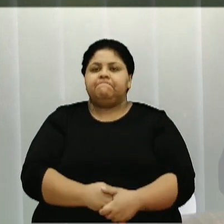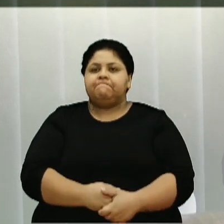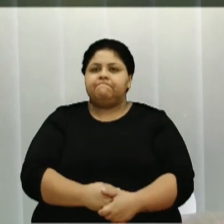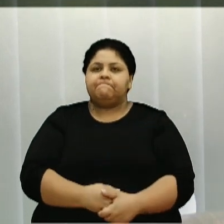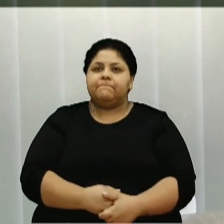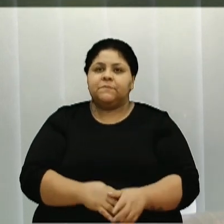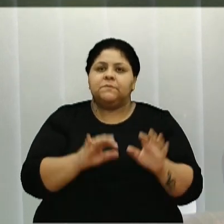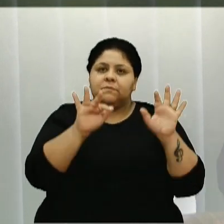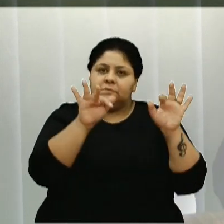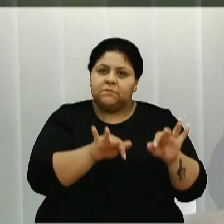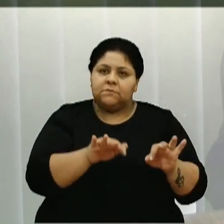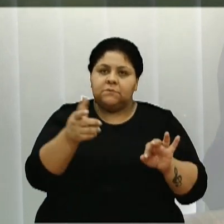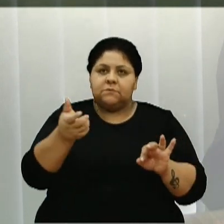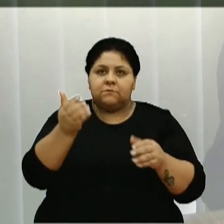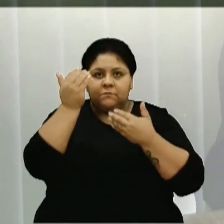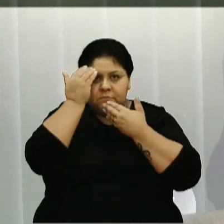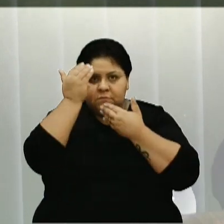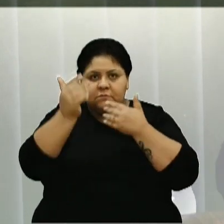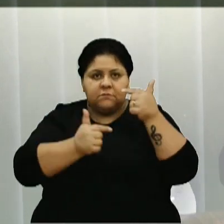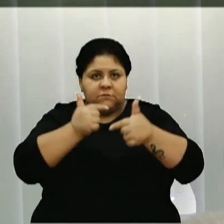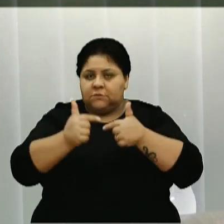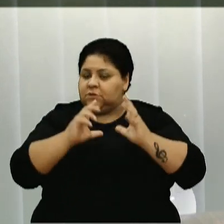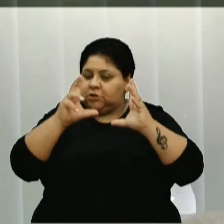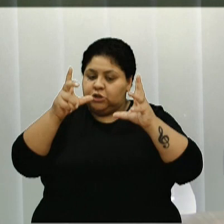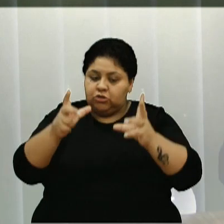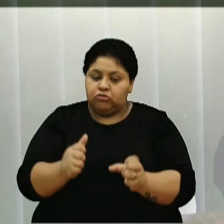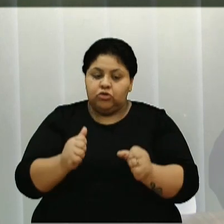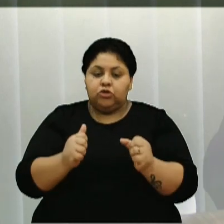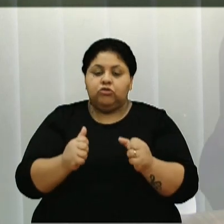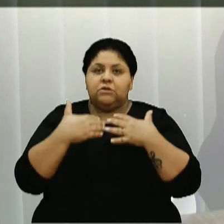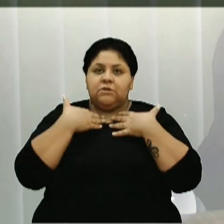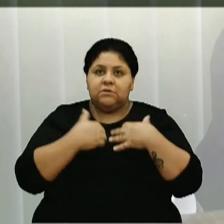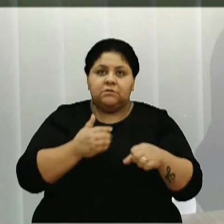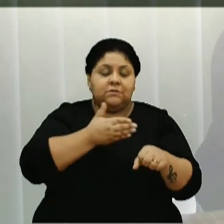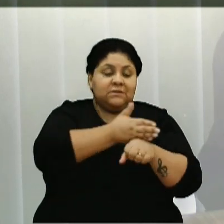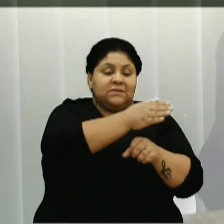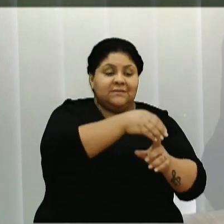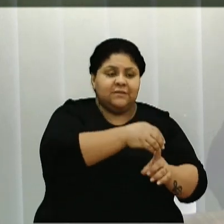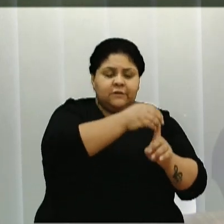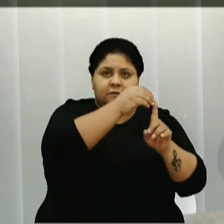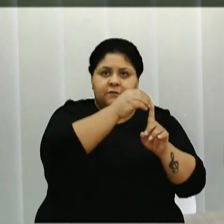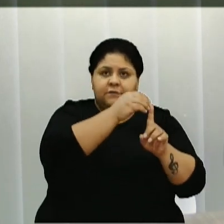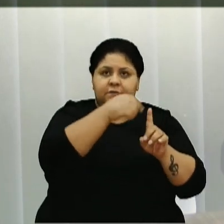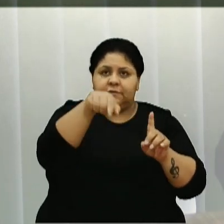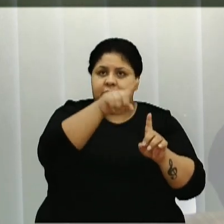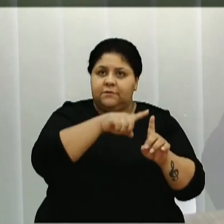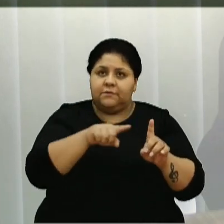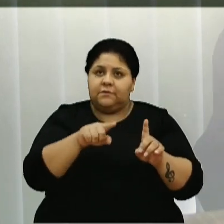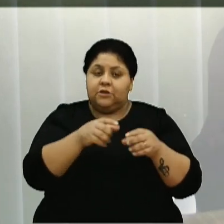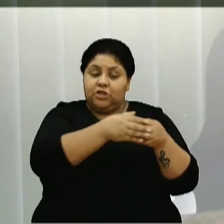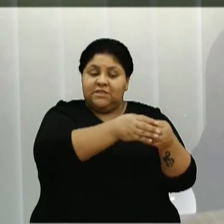Para finalizar, quero agradecer o trabalho de todas as secretarias envolvidas e, principalmente, a nossa